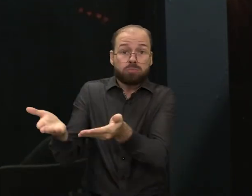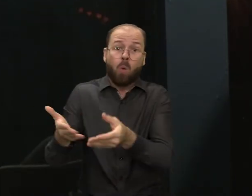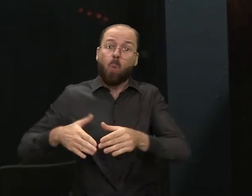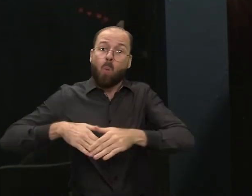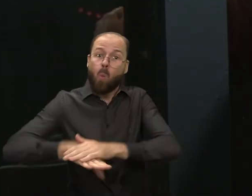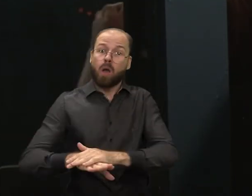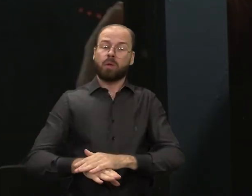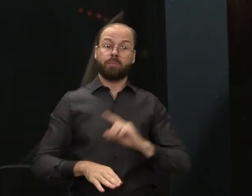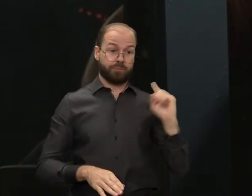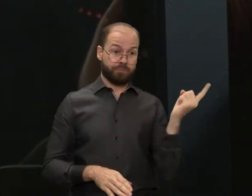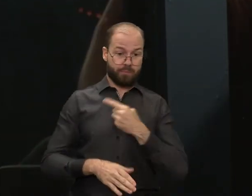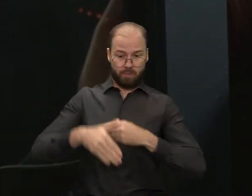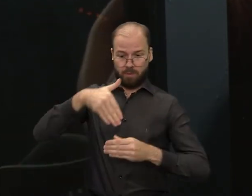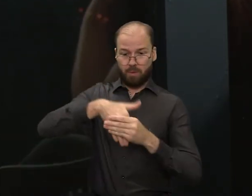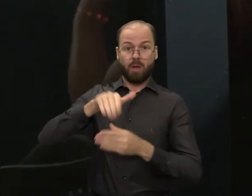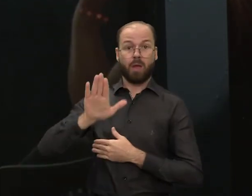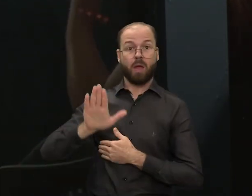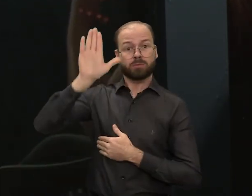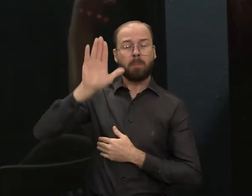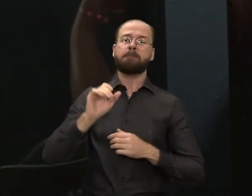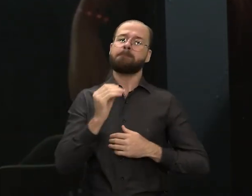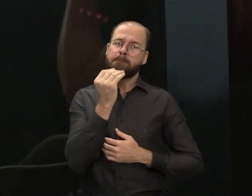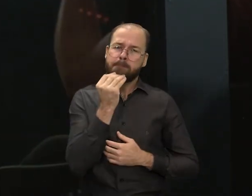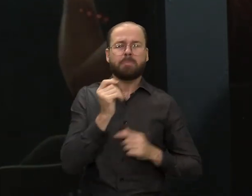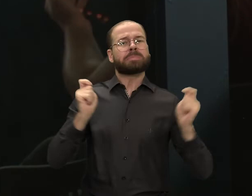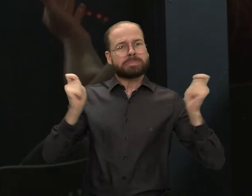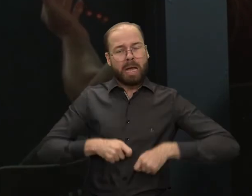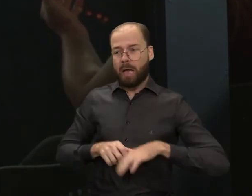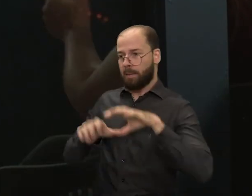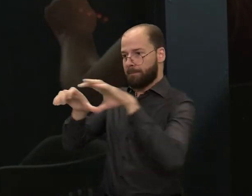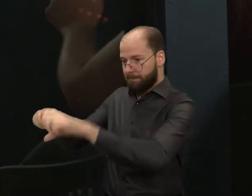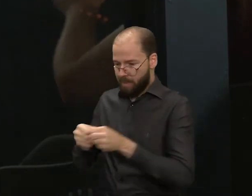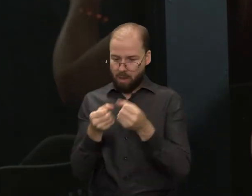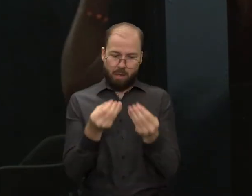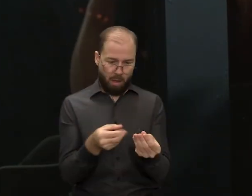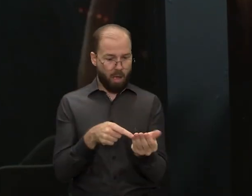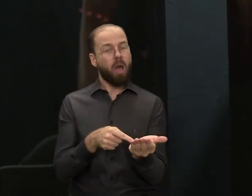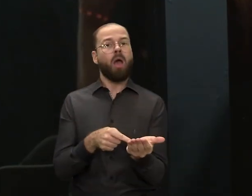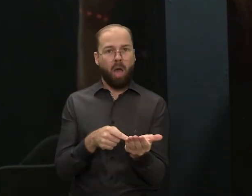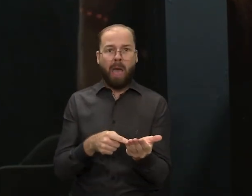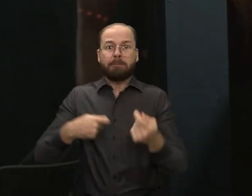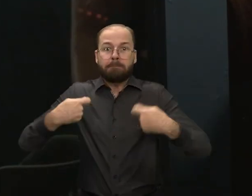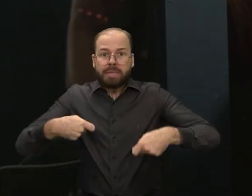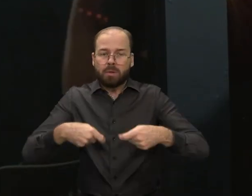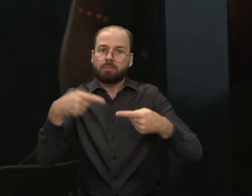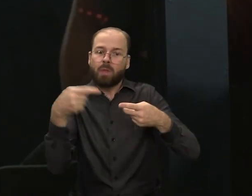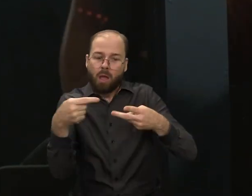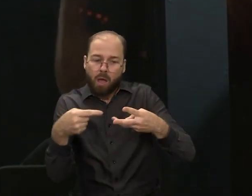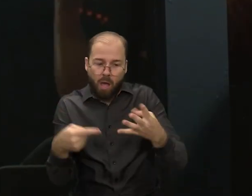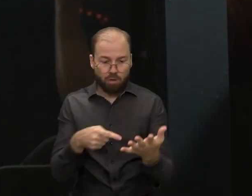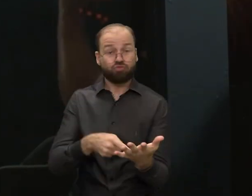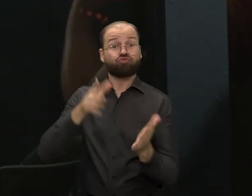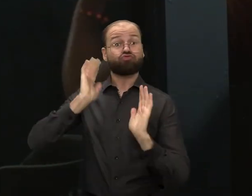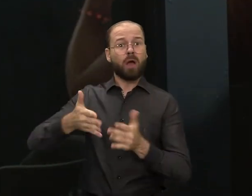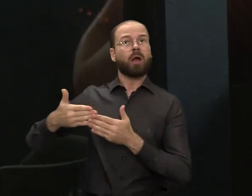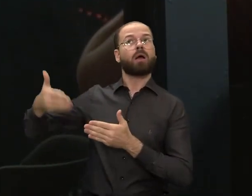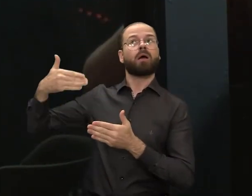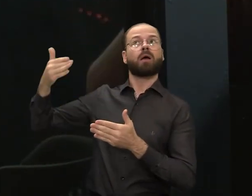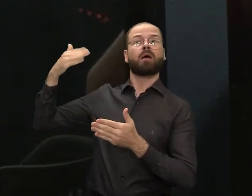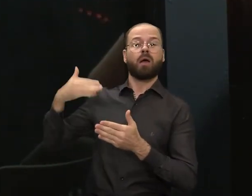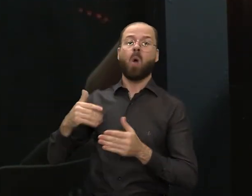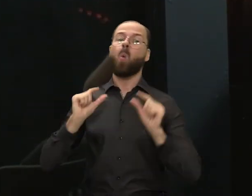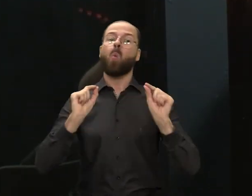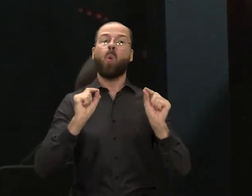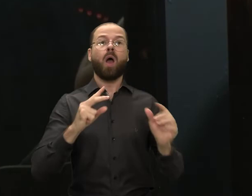esses estudos e elaborarem as suas propostas a partir dali, conhecendo o que já foi feito, vendo aonde parou, porque na maioria